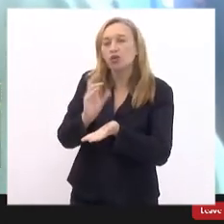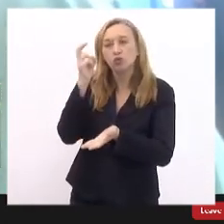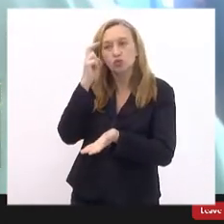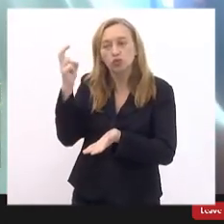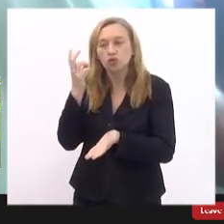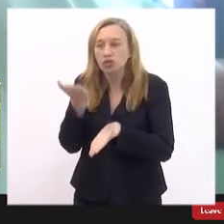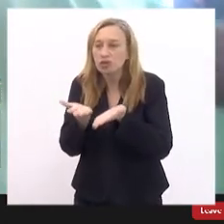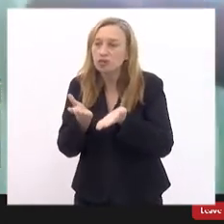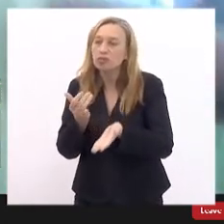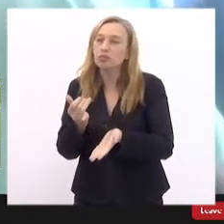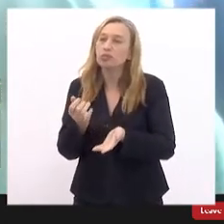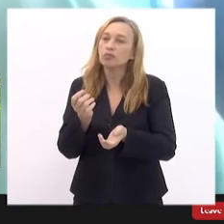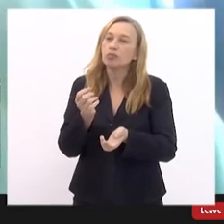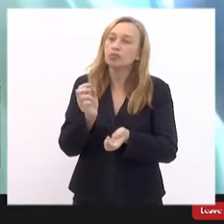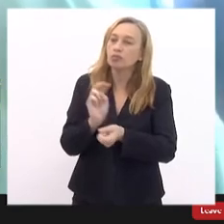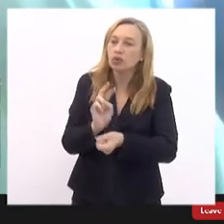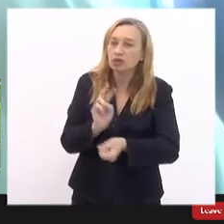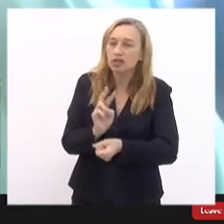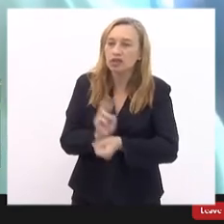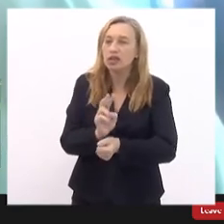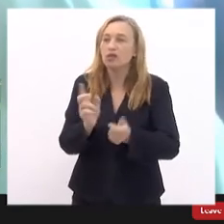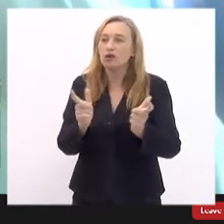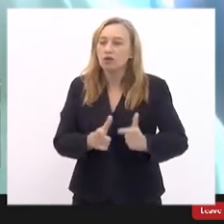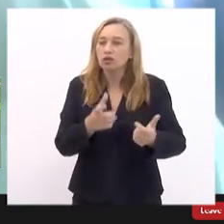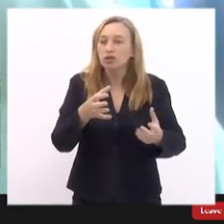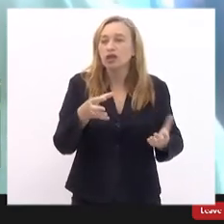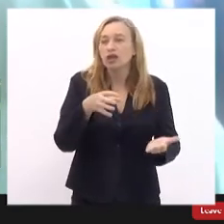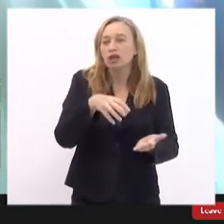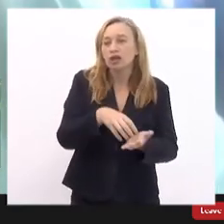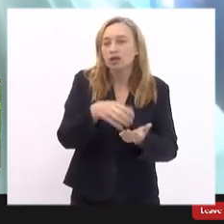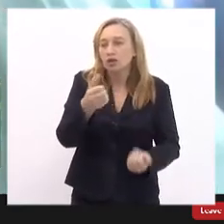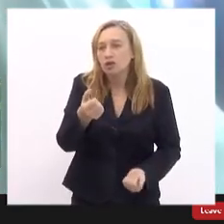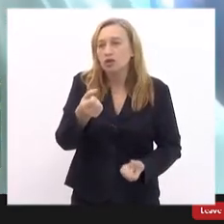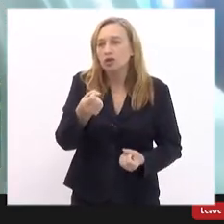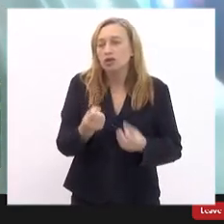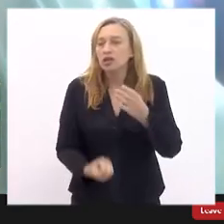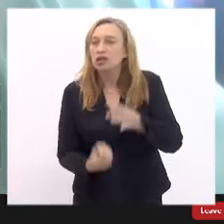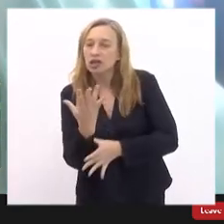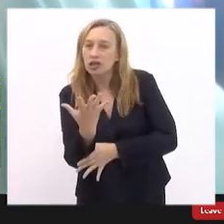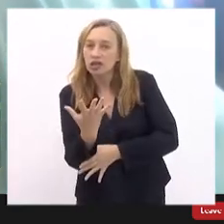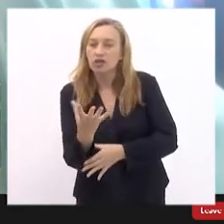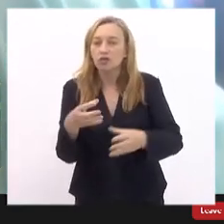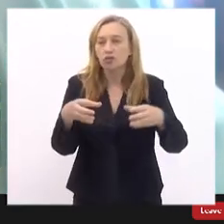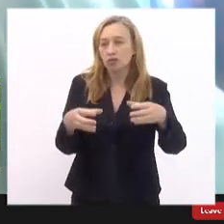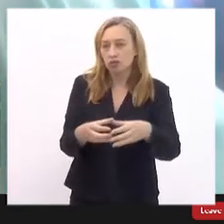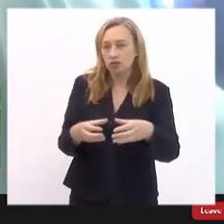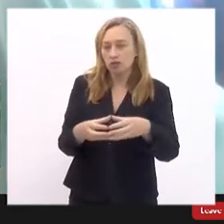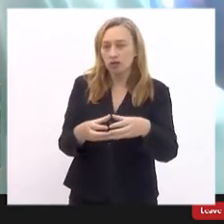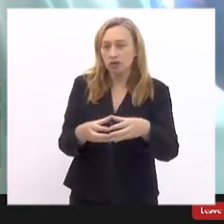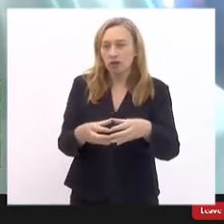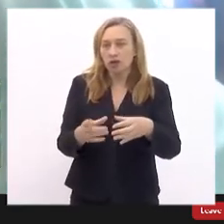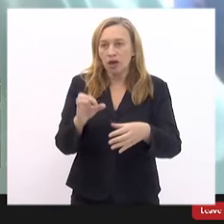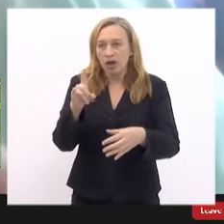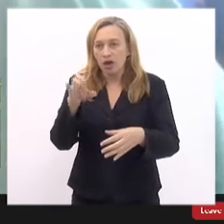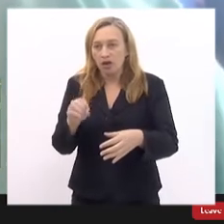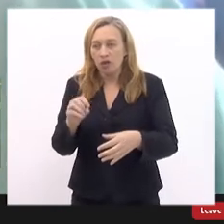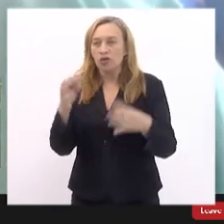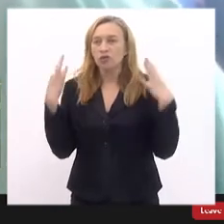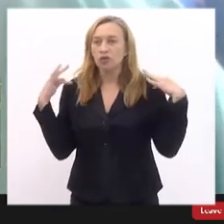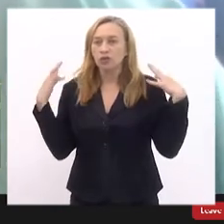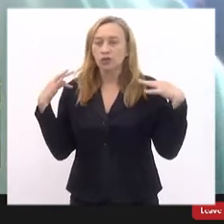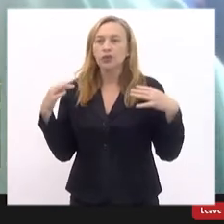prevenção. Aonde você cria uma unidade que garante até empregos no ecoturismo, mas também